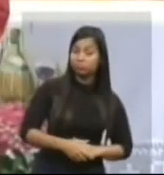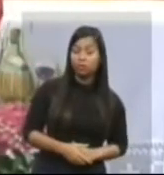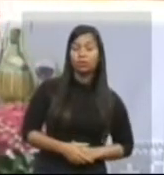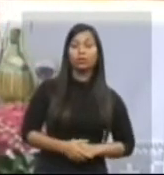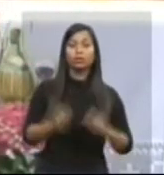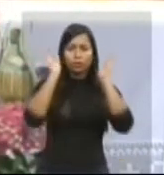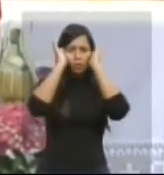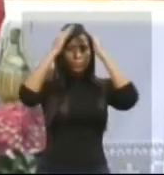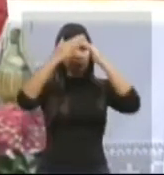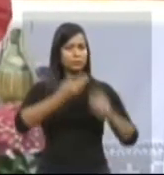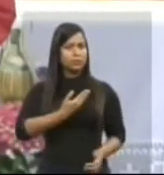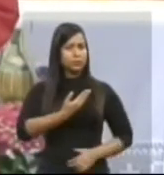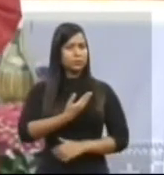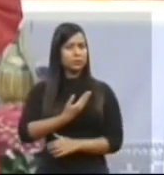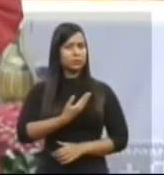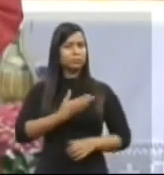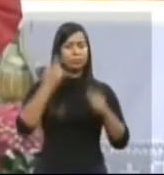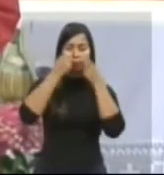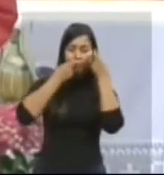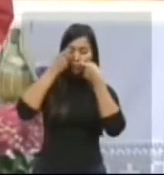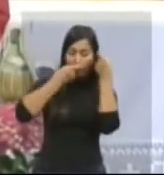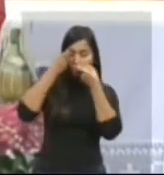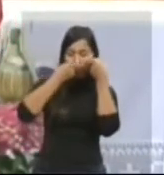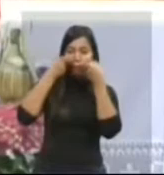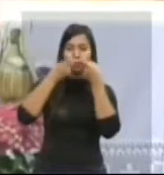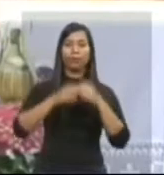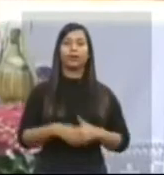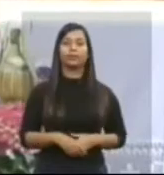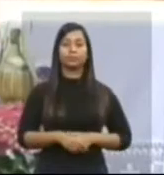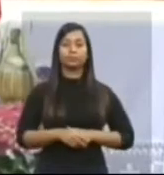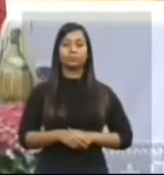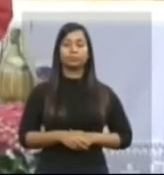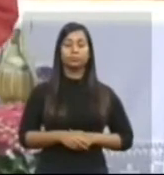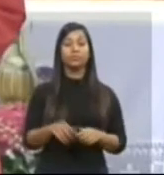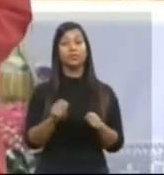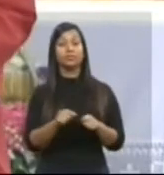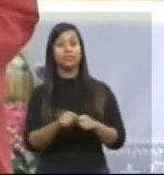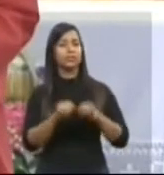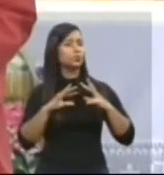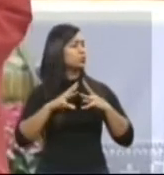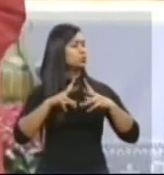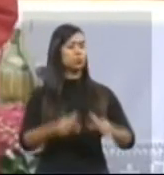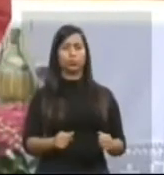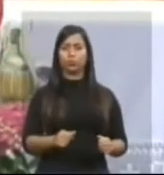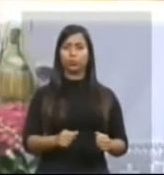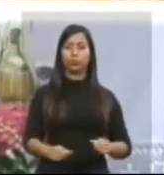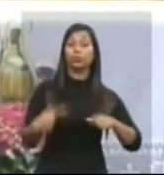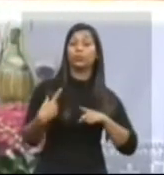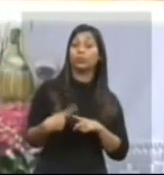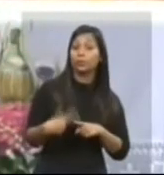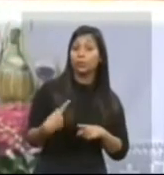E o Papa Francisco está muito preocupado com isso e está fazendo tudo